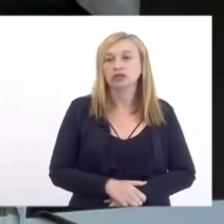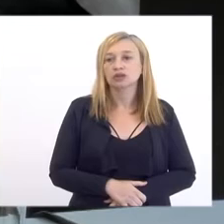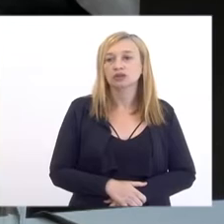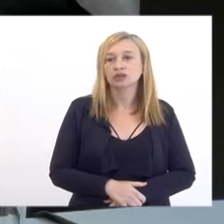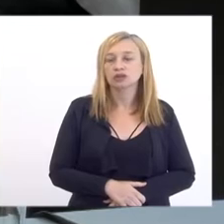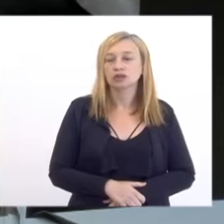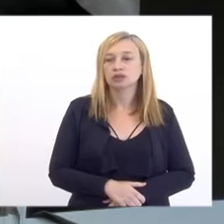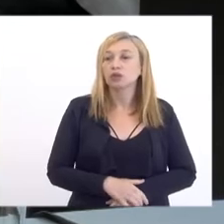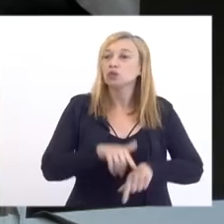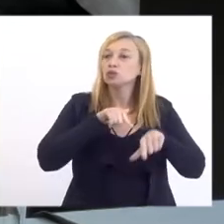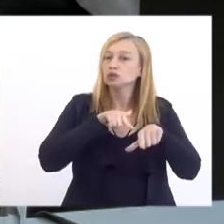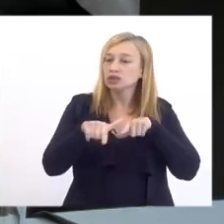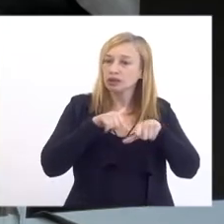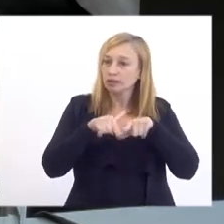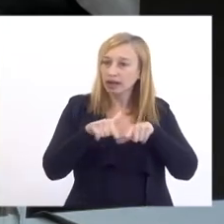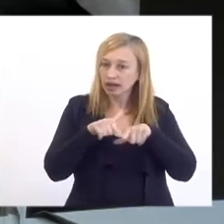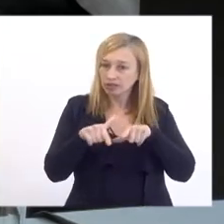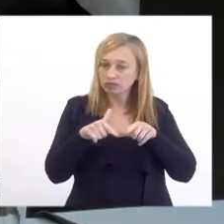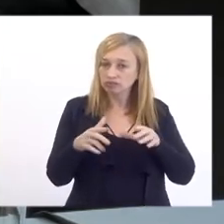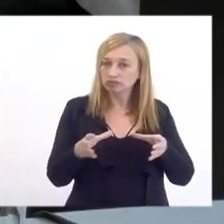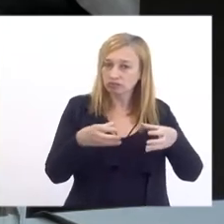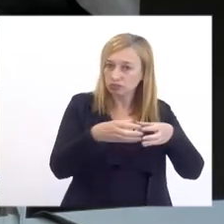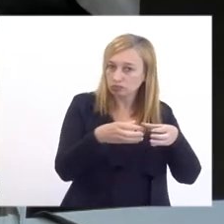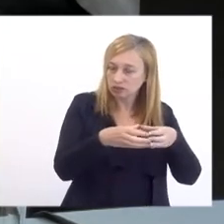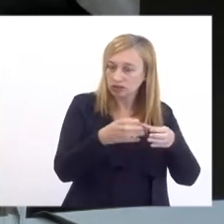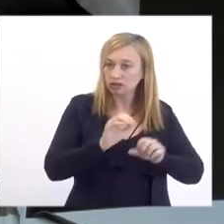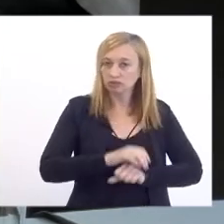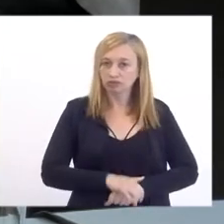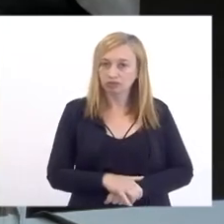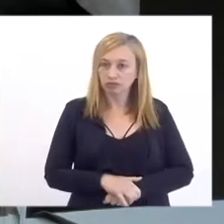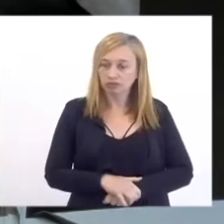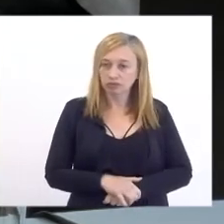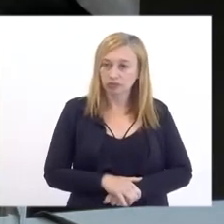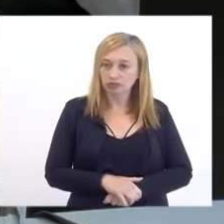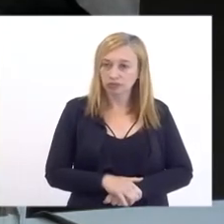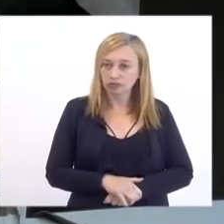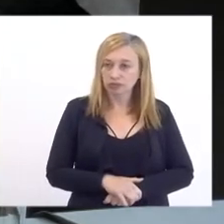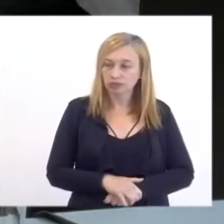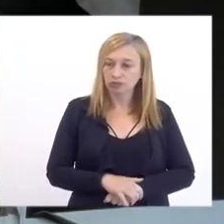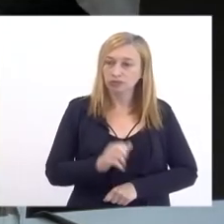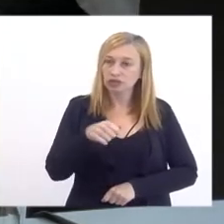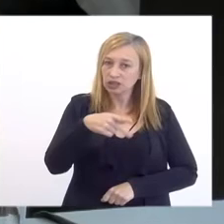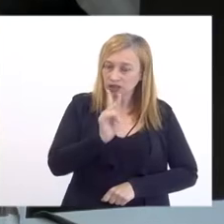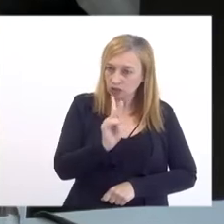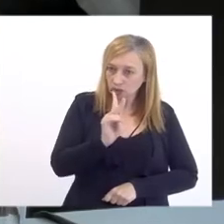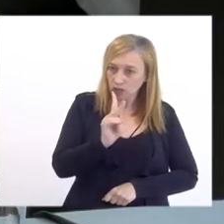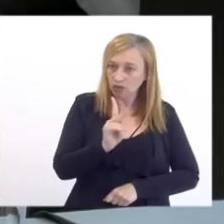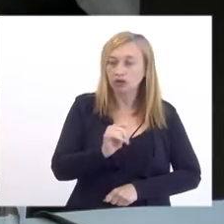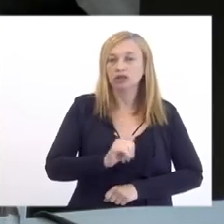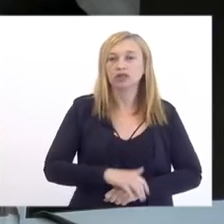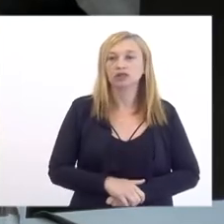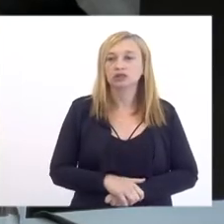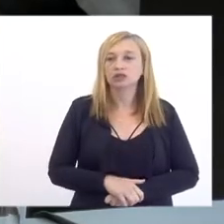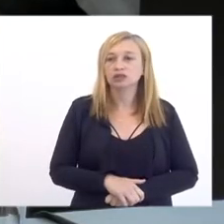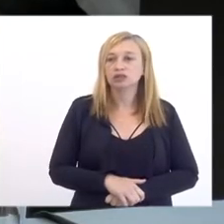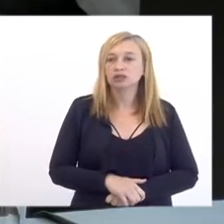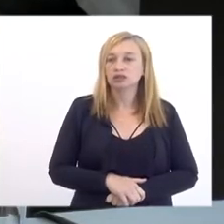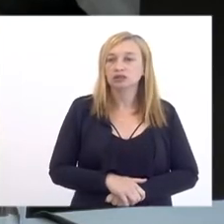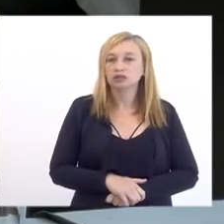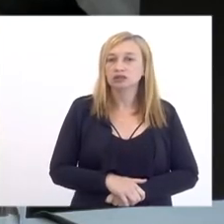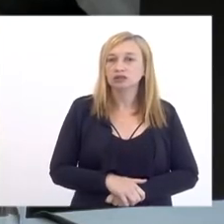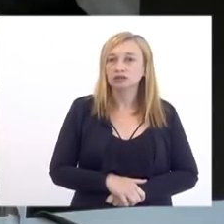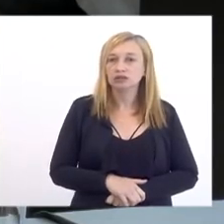com o trabalho desta comissão, presidida pelo Knoploch, que isso fique